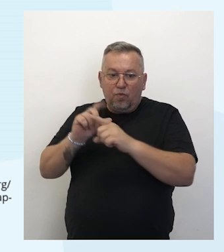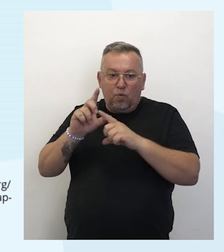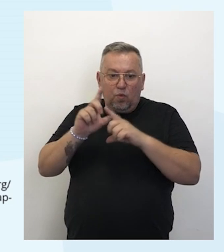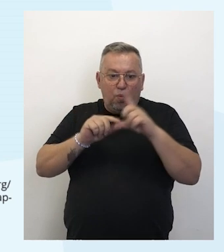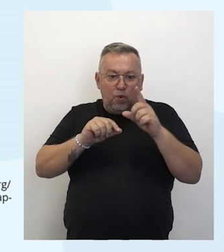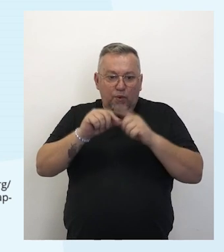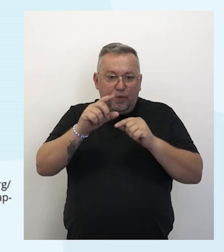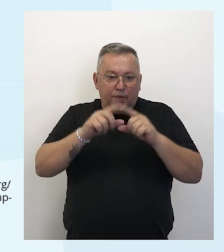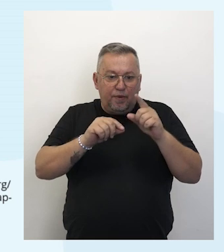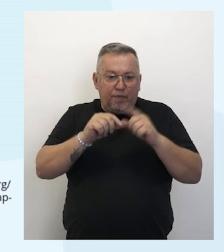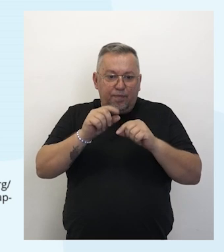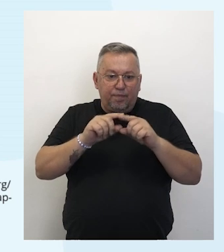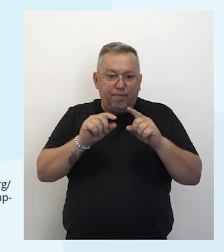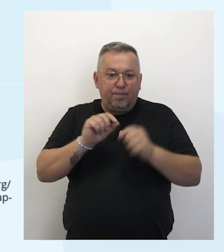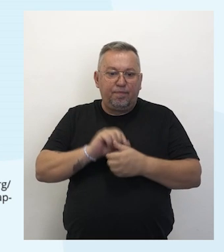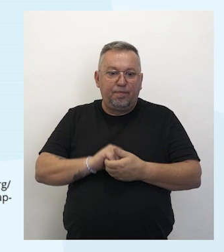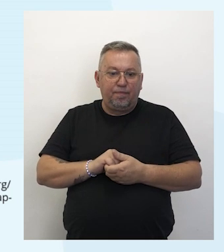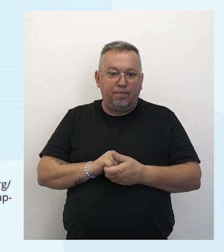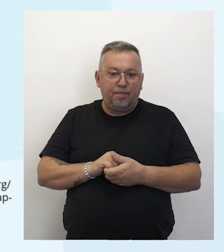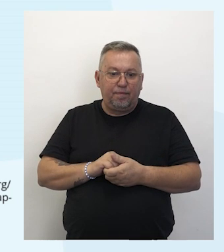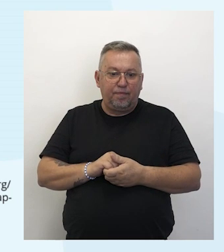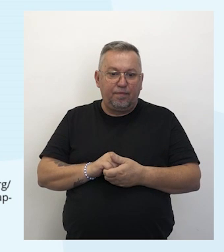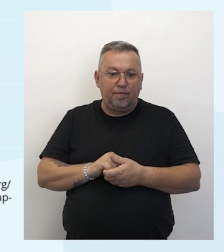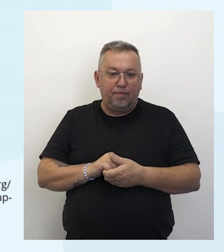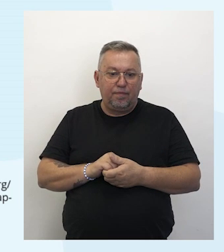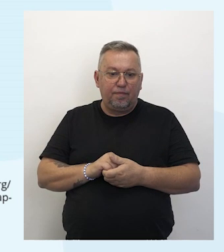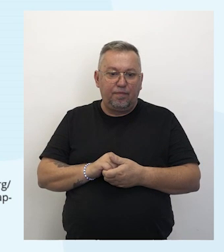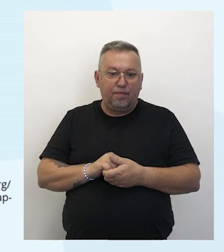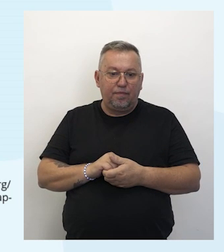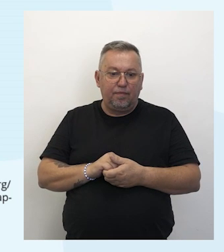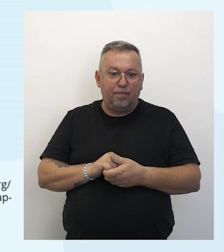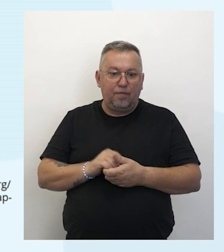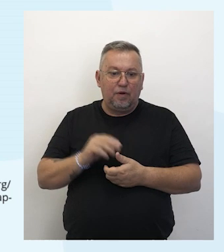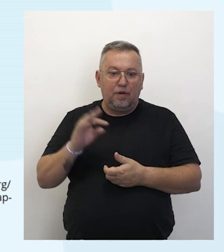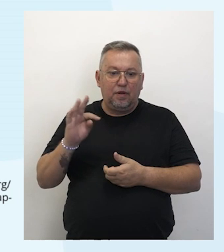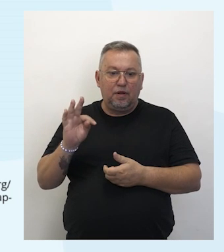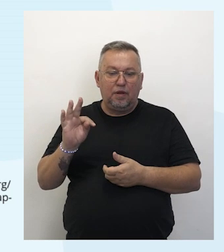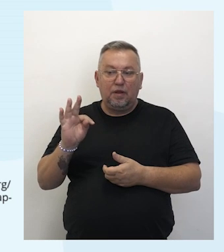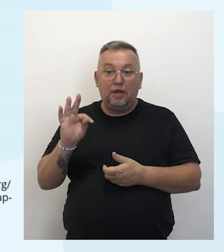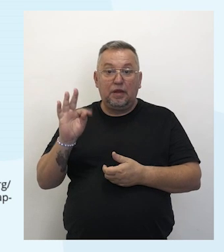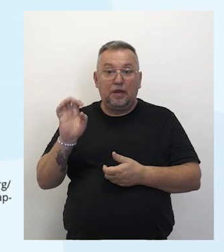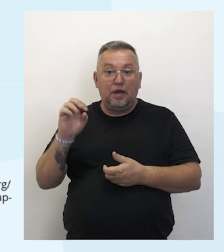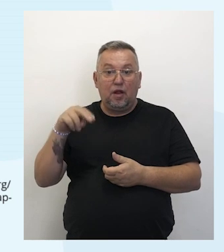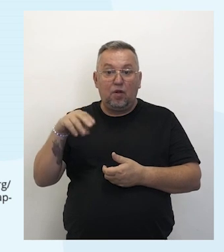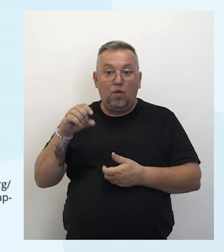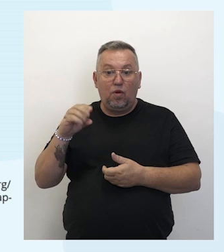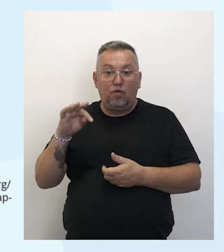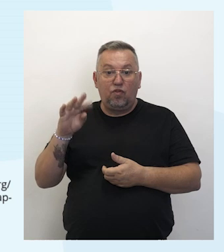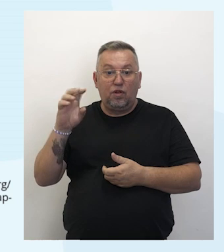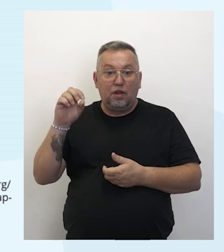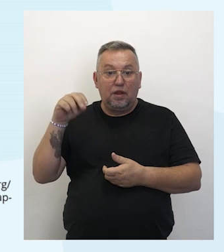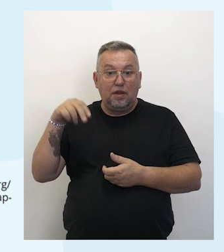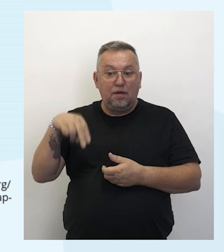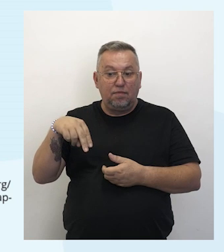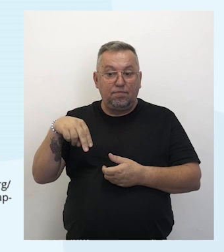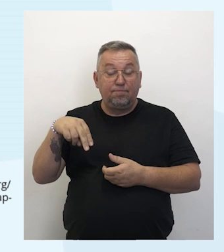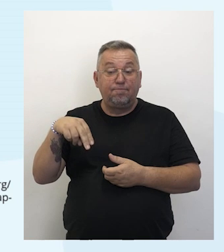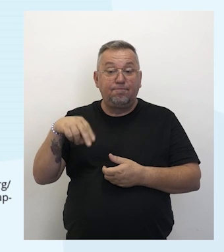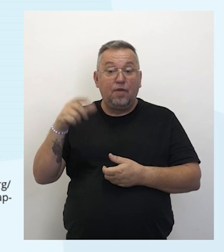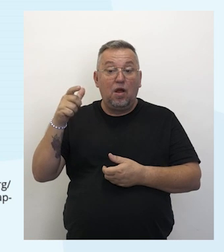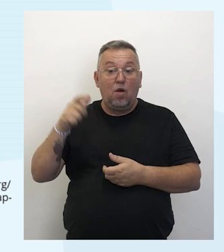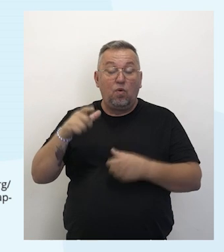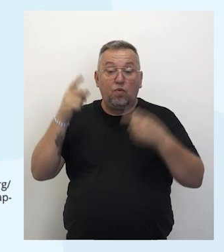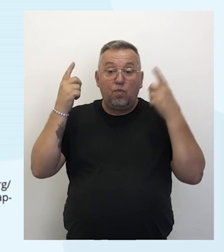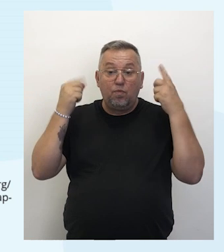tem uma estrela bem aqui, ó, que é Tenochtitlan. É uma cidade onde os maias